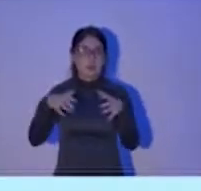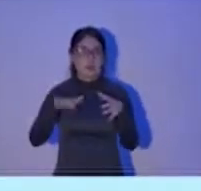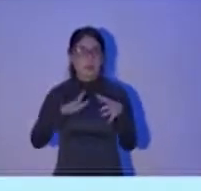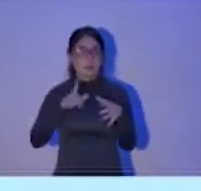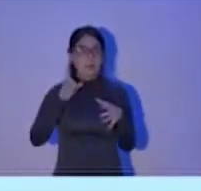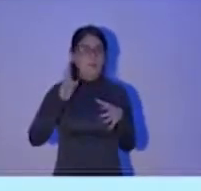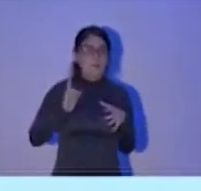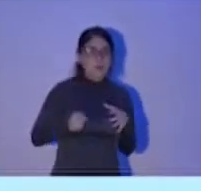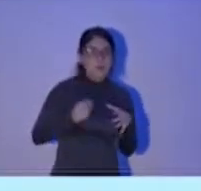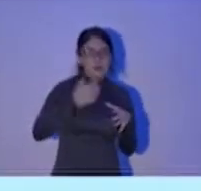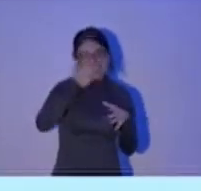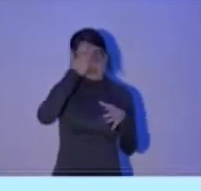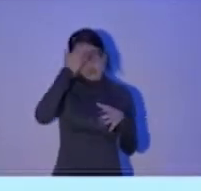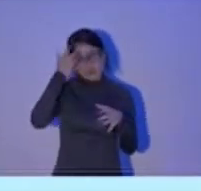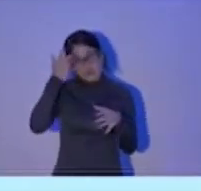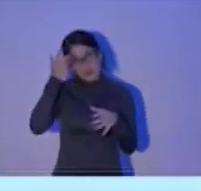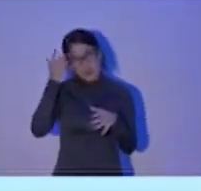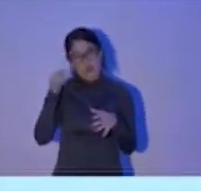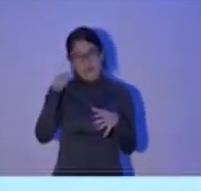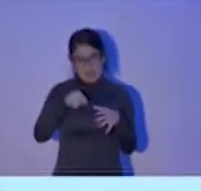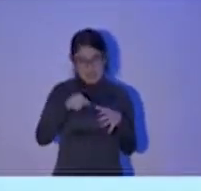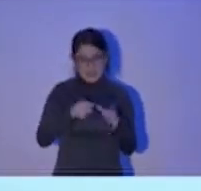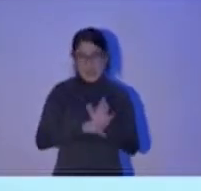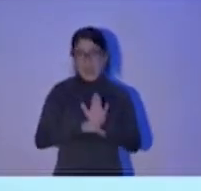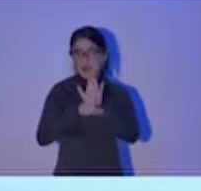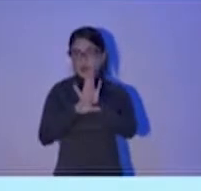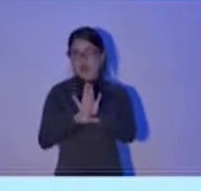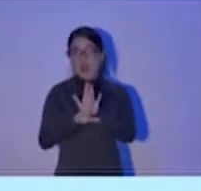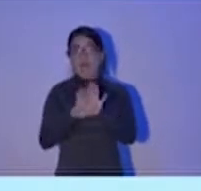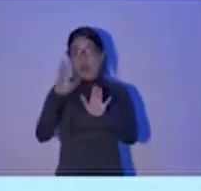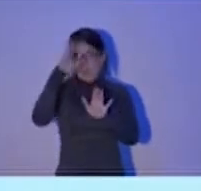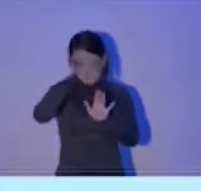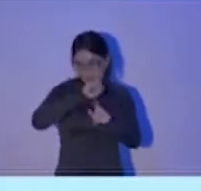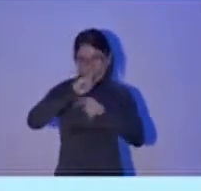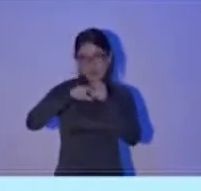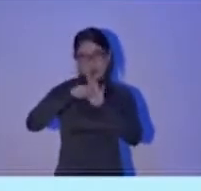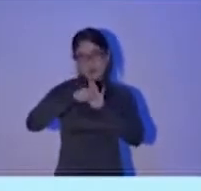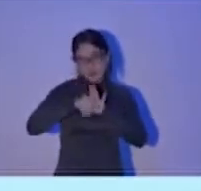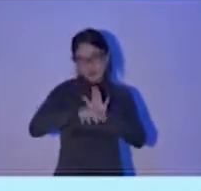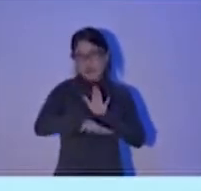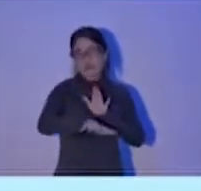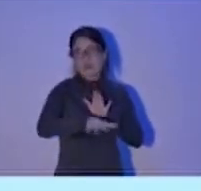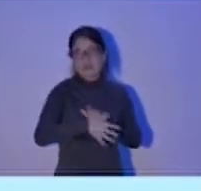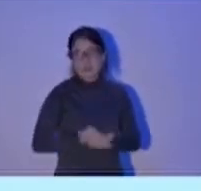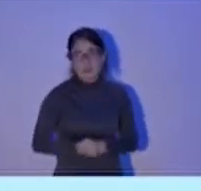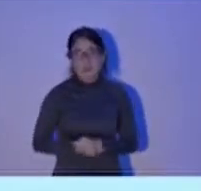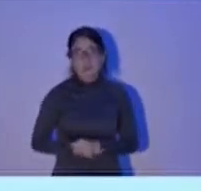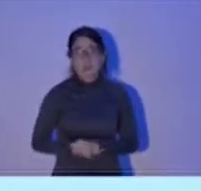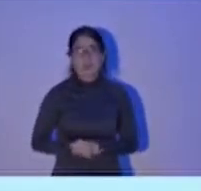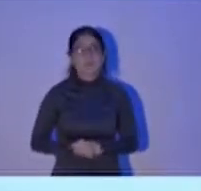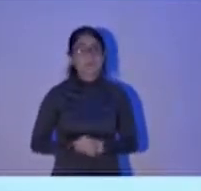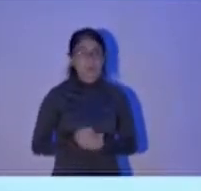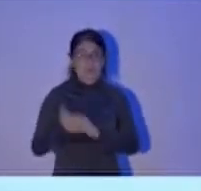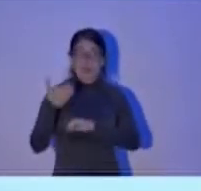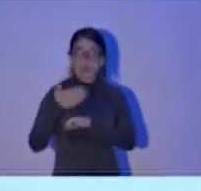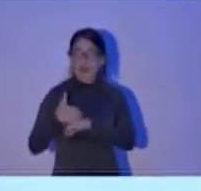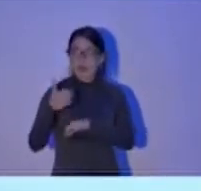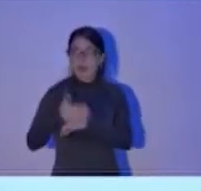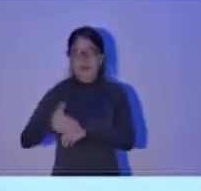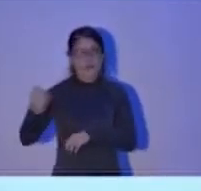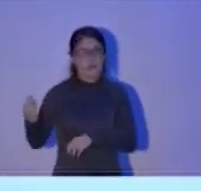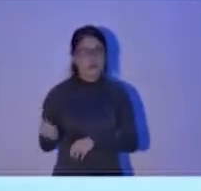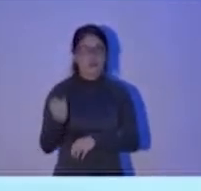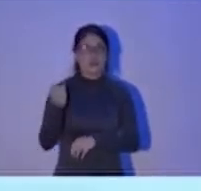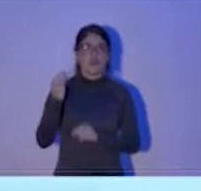da implementação da base ao longo do país. Então, eu acho que esse treinamento é importante, mas com certeza